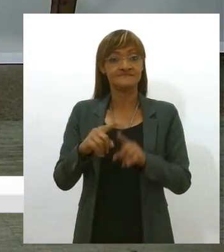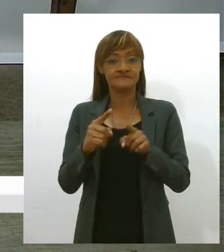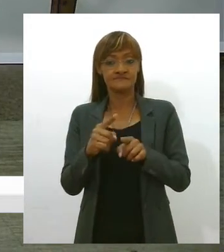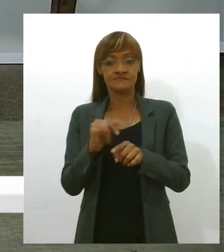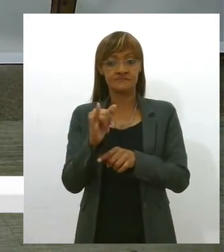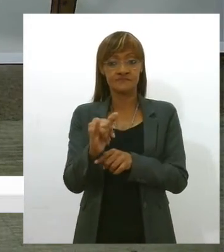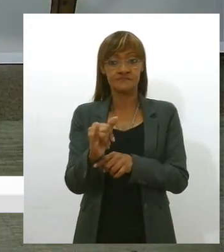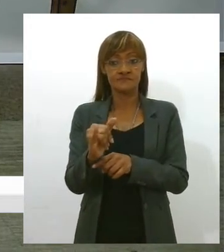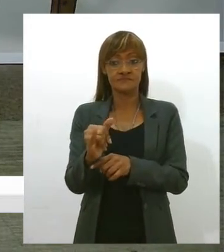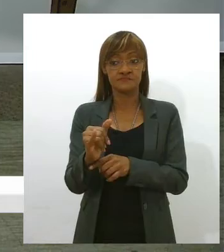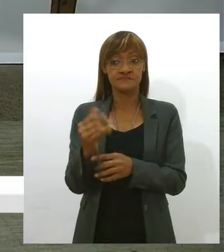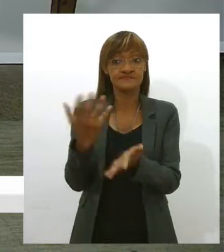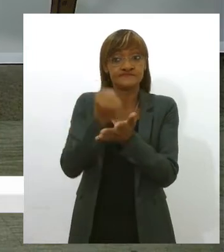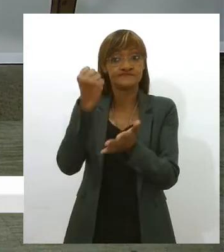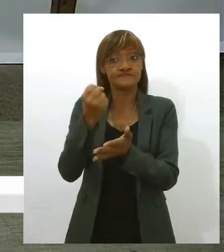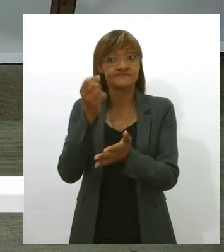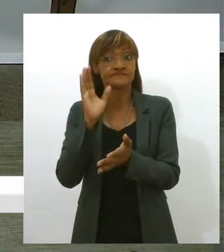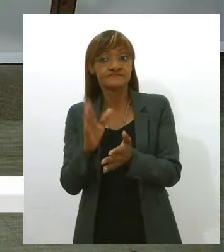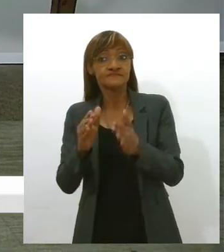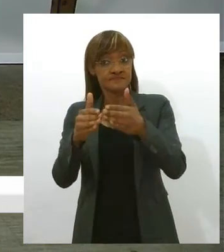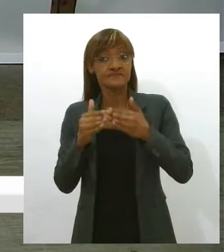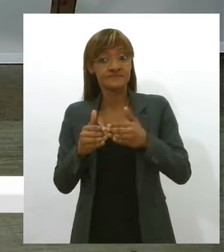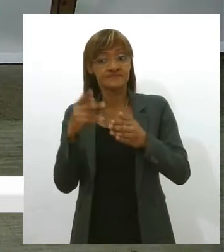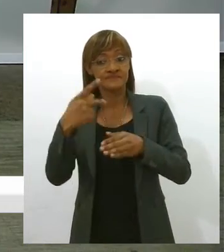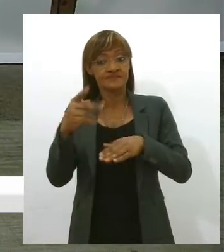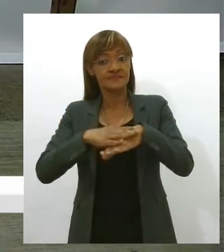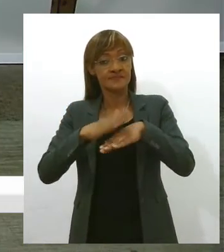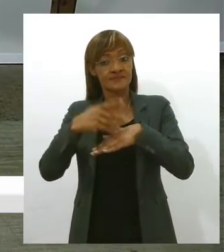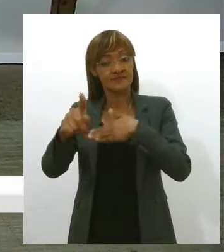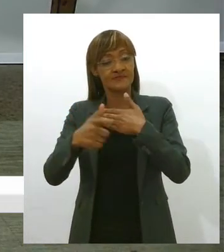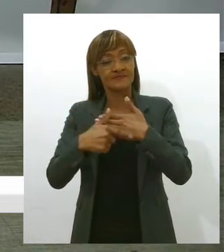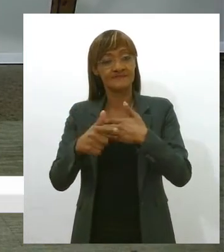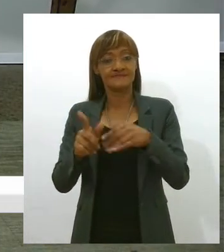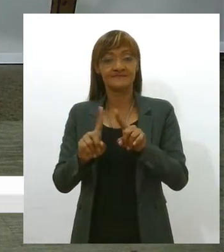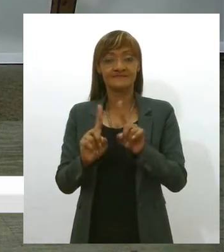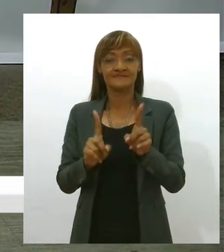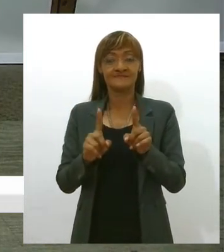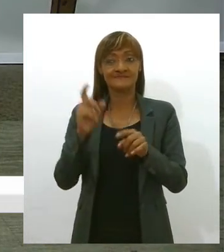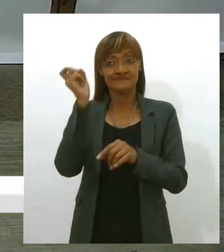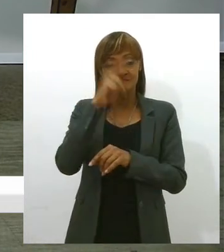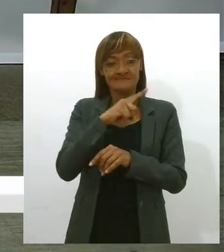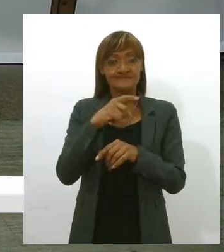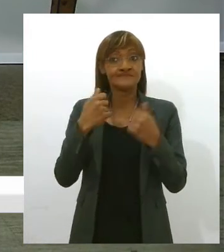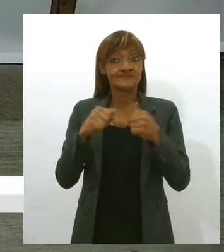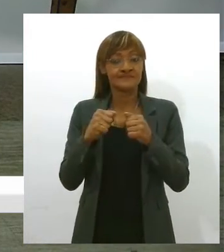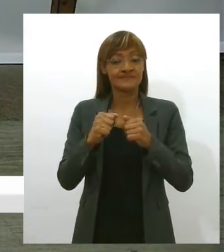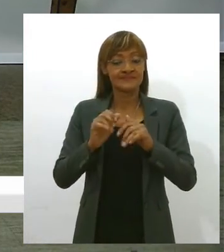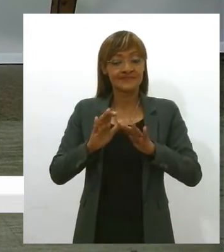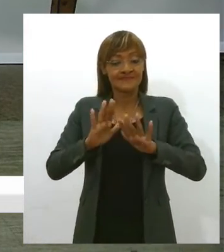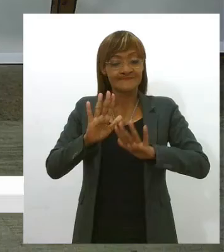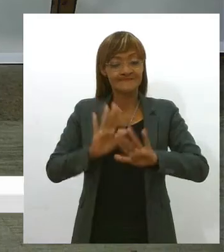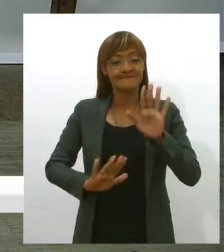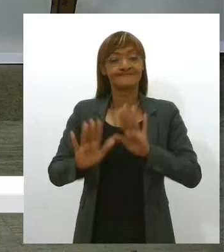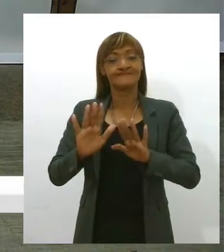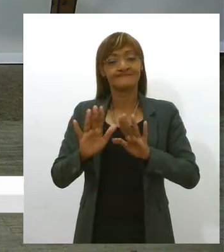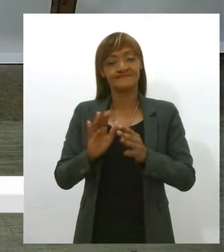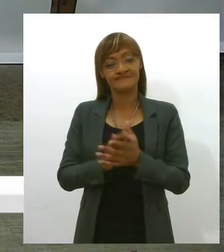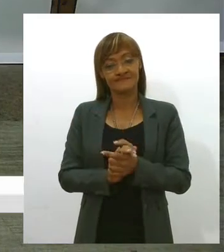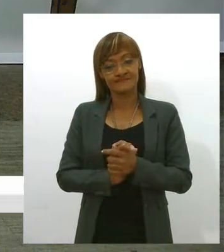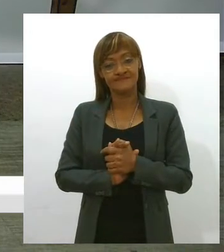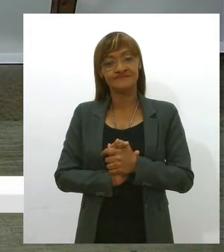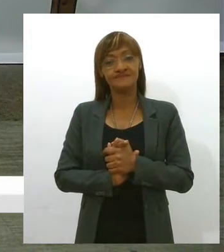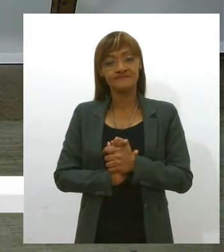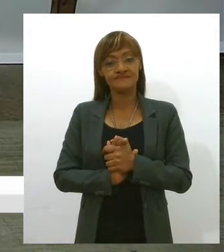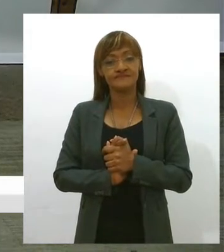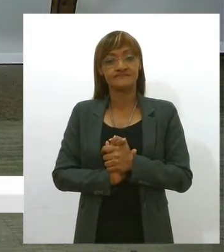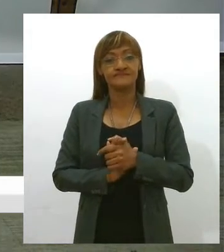favor, agora é sua vez, né? É um equilíbrio difícil, né? E essa reflexão